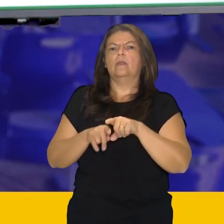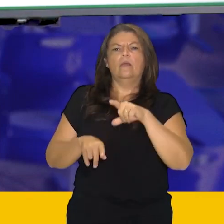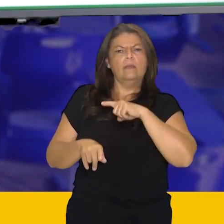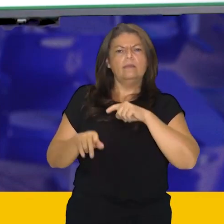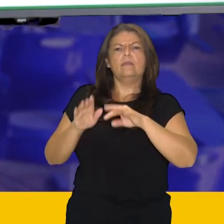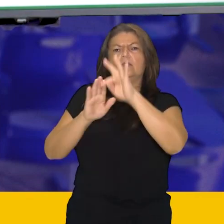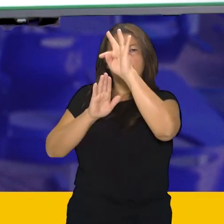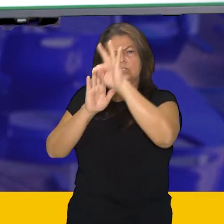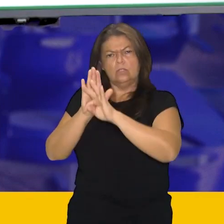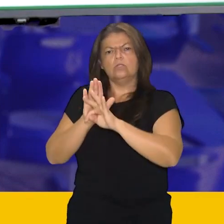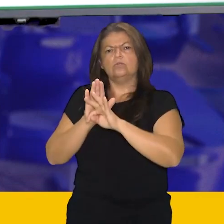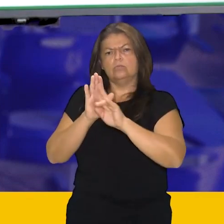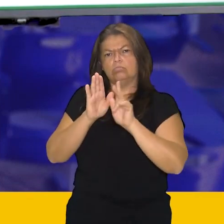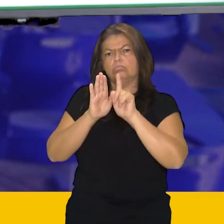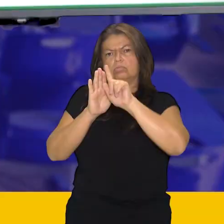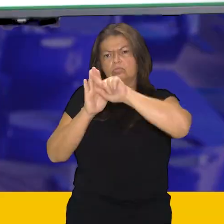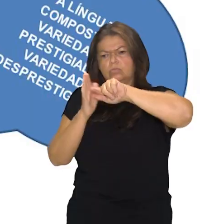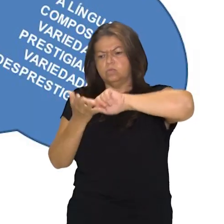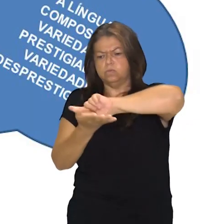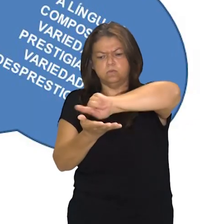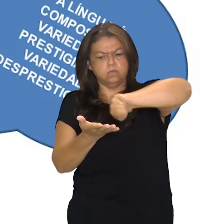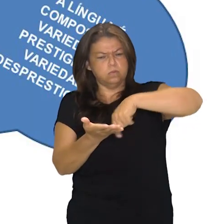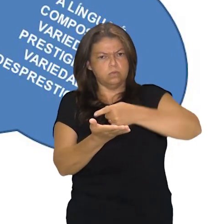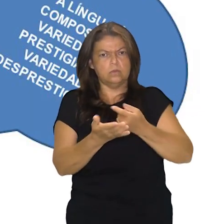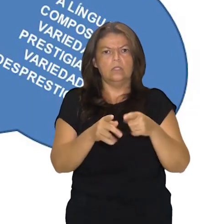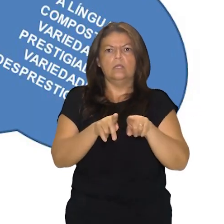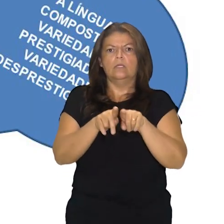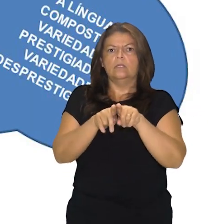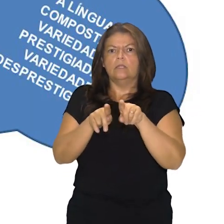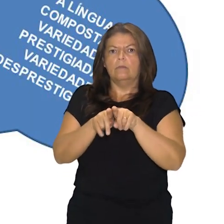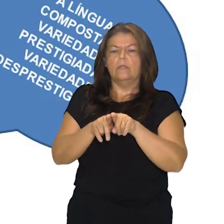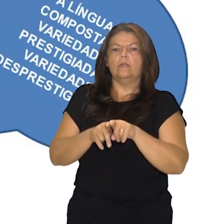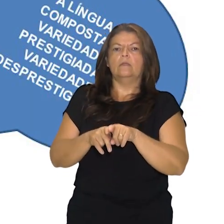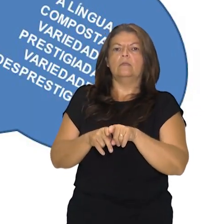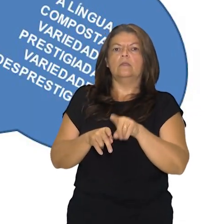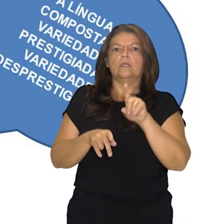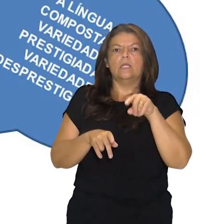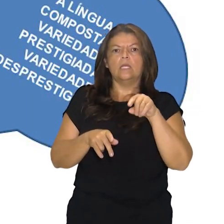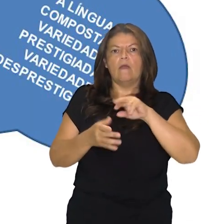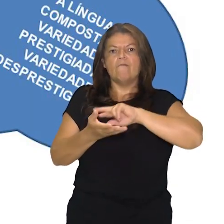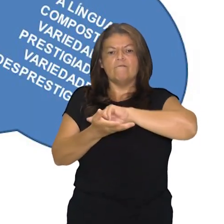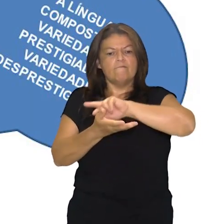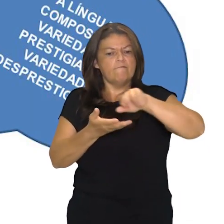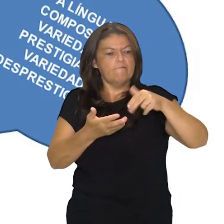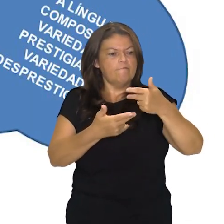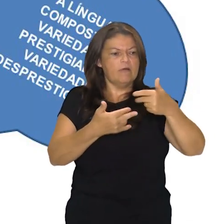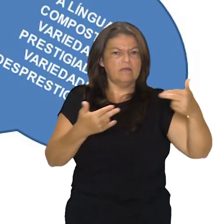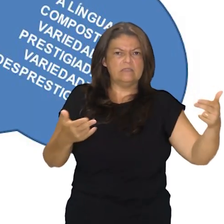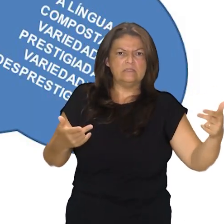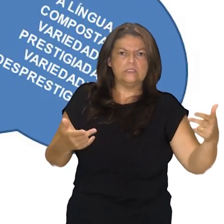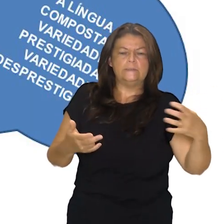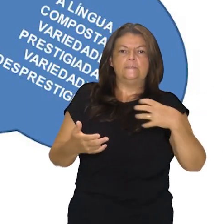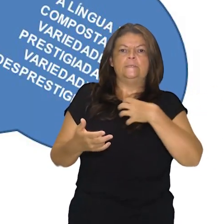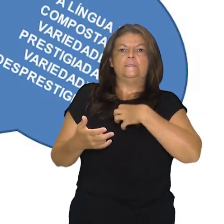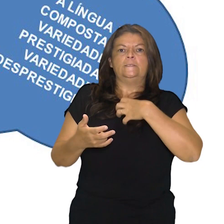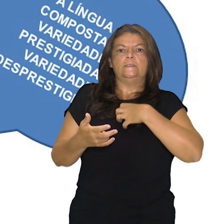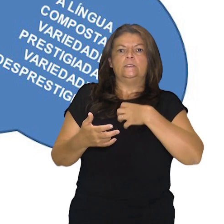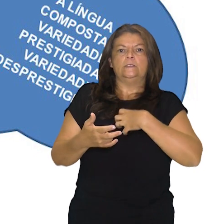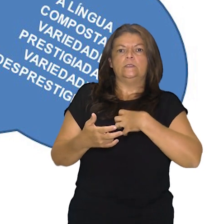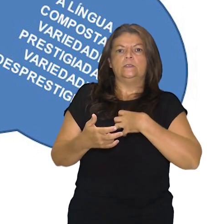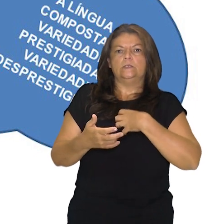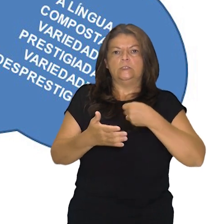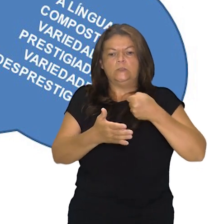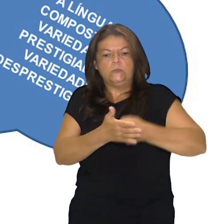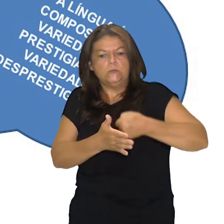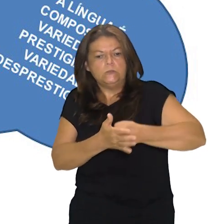textuais, certo? E as variedades estigmatizadas são aquelas variedades que sofrem preconceito, que